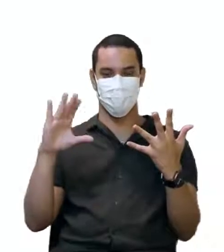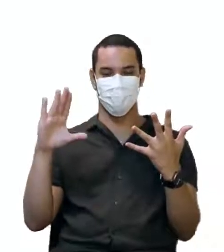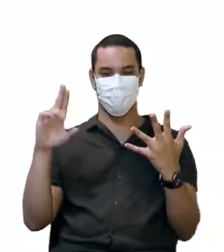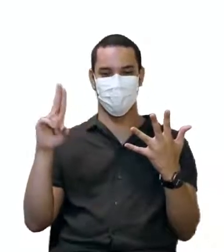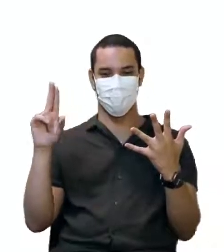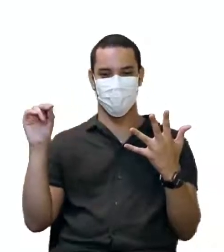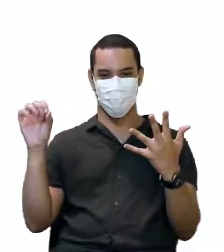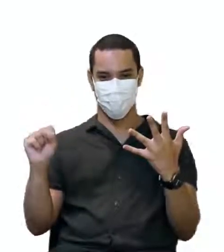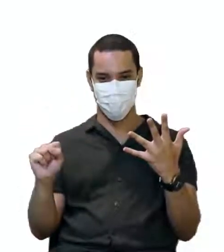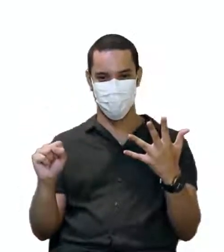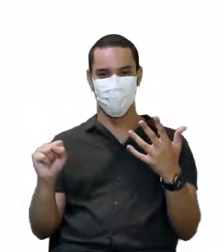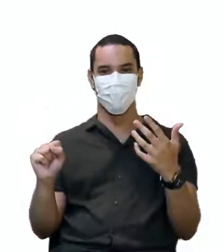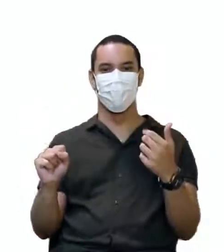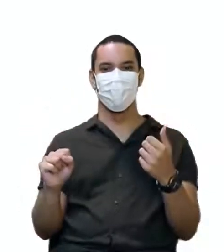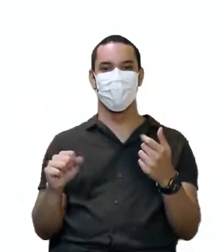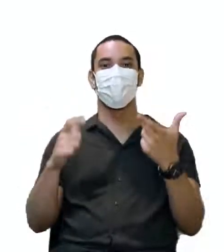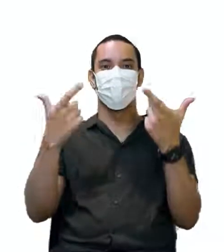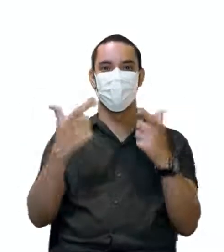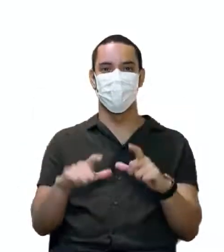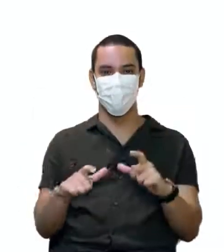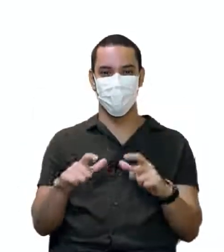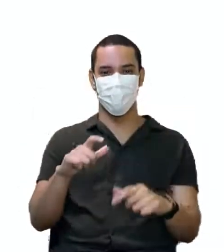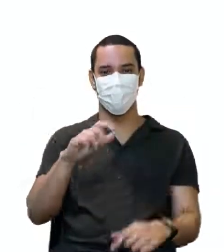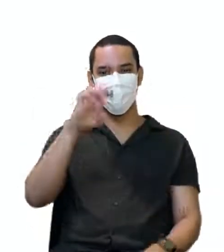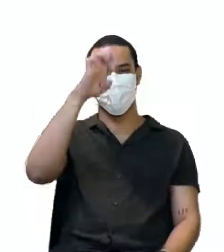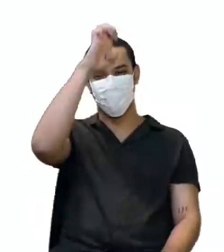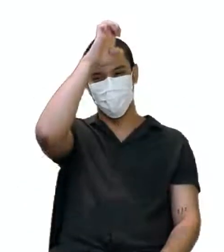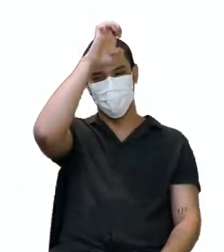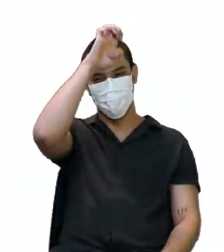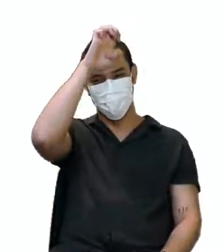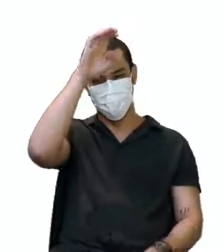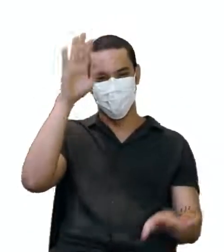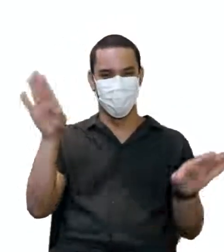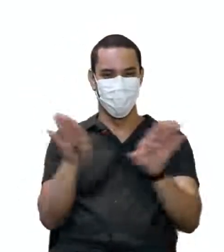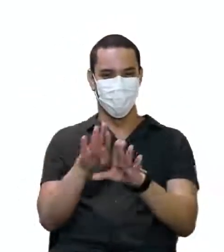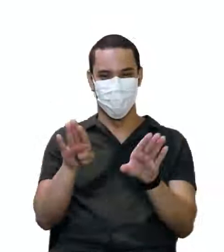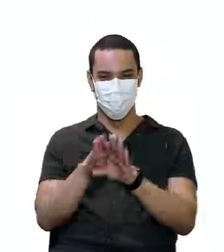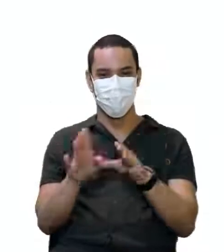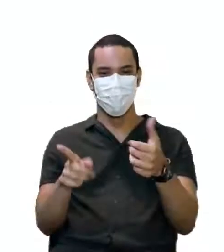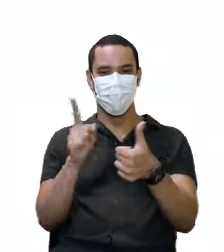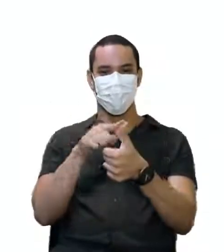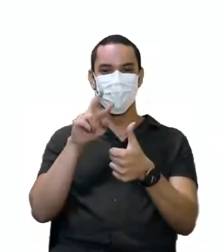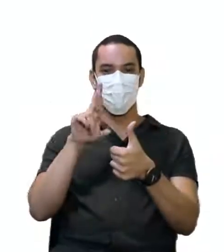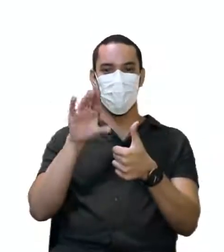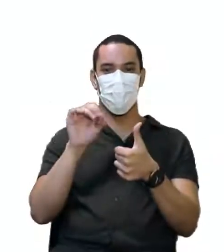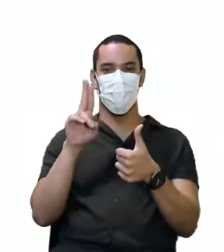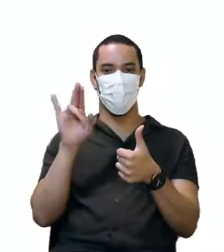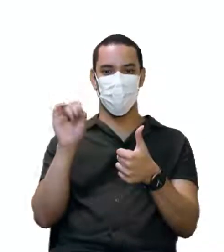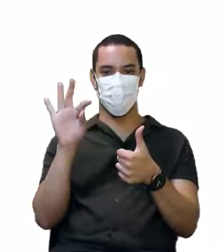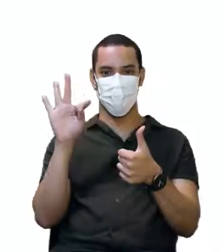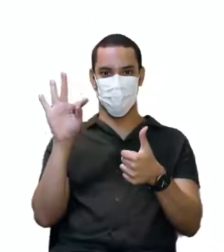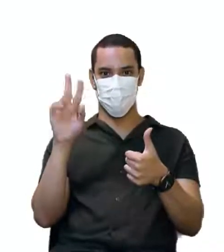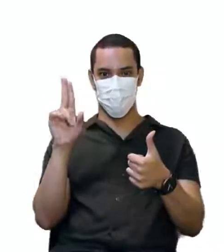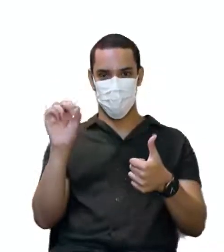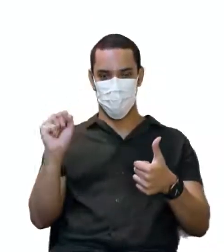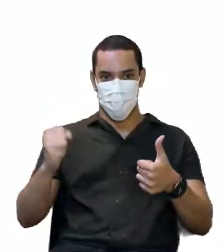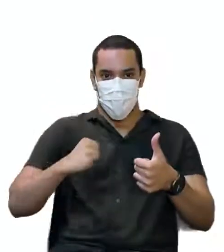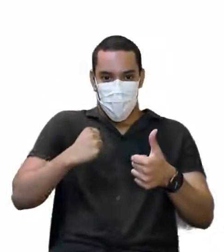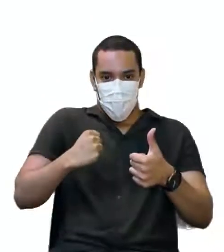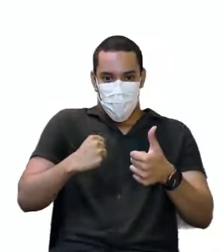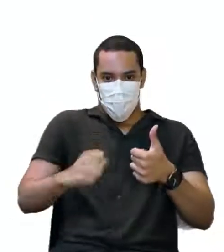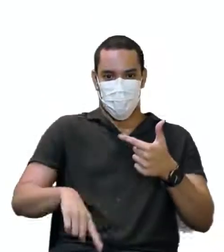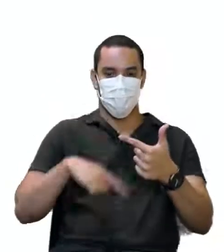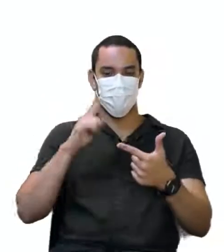aetiópicos, né? Já dá para saber de onde eu não ri, viu, Vitor? Australopithecus robustos, devia ser bem robusto mesmo,